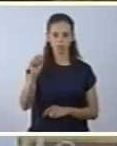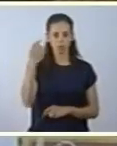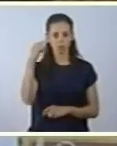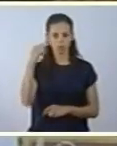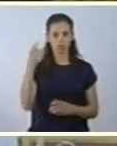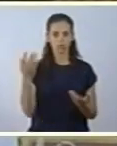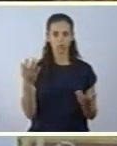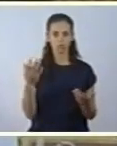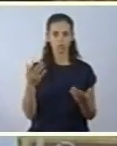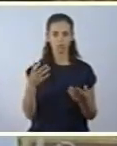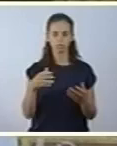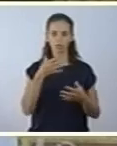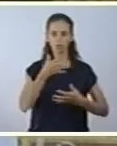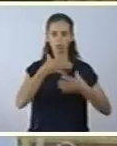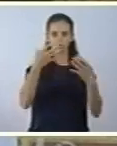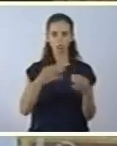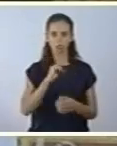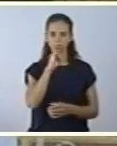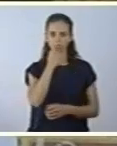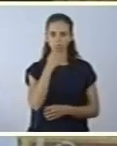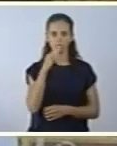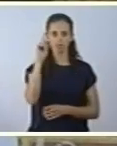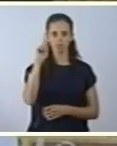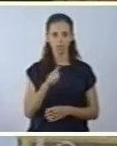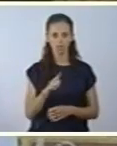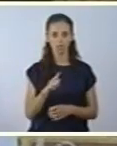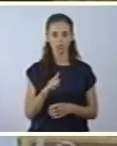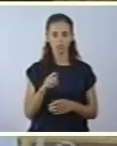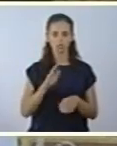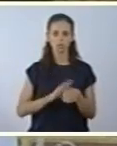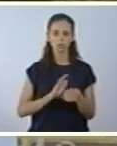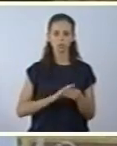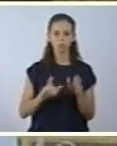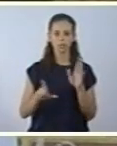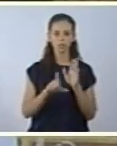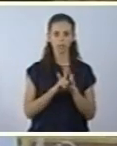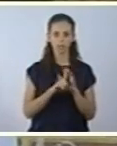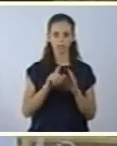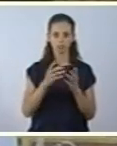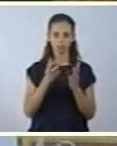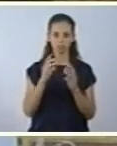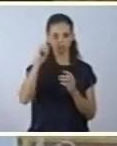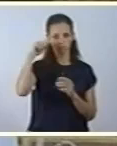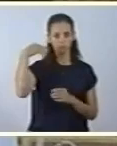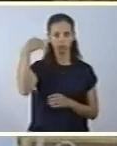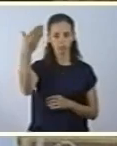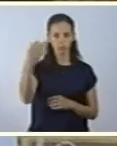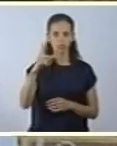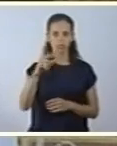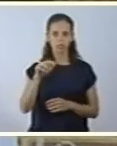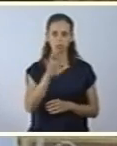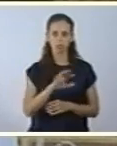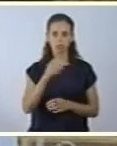unigénito, confirmastes os mistérios da fé com o testemunho da lei e dos profetas, e de